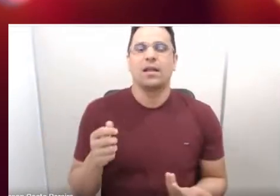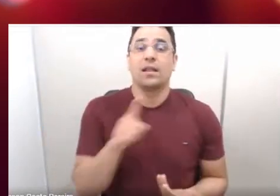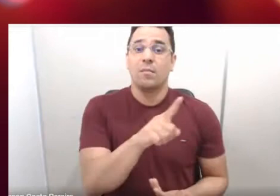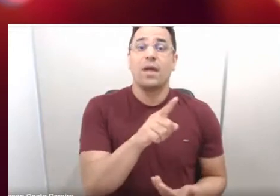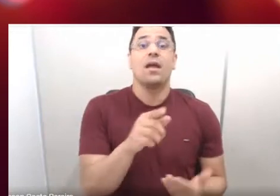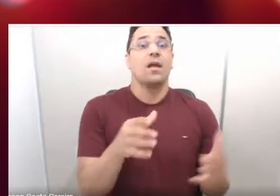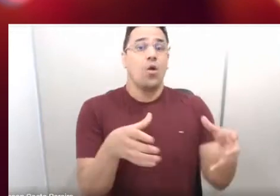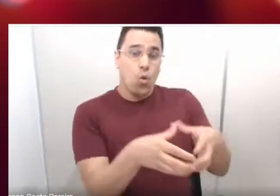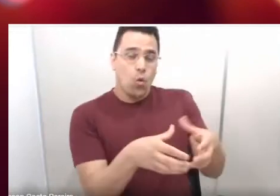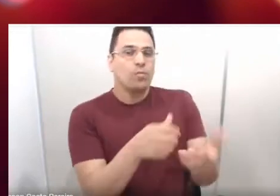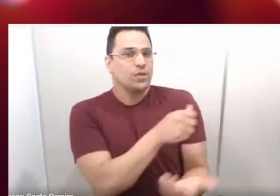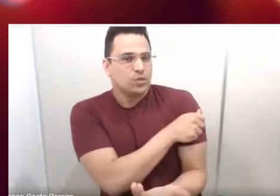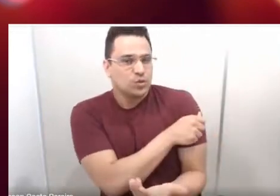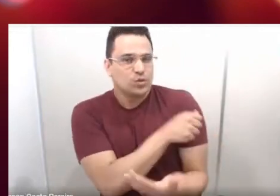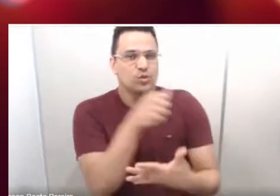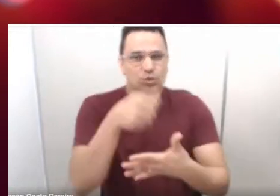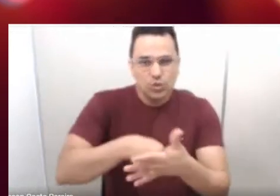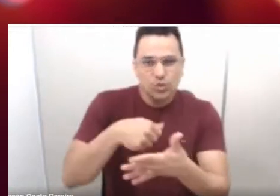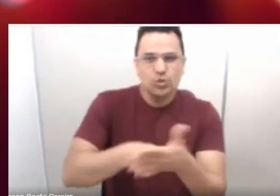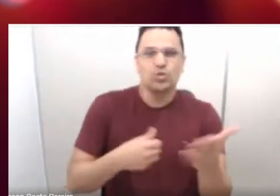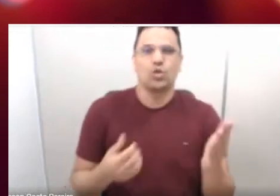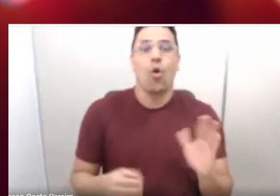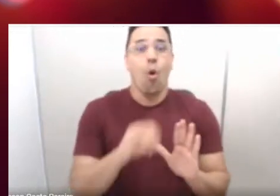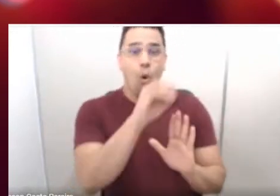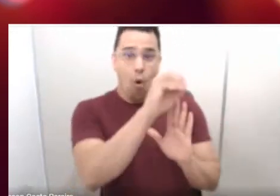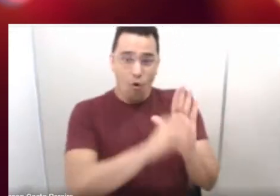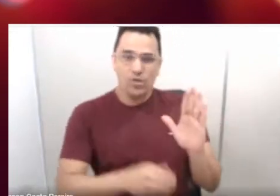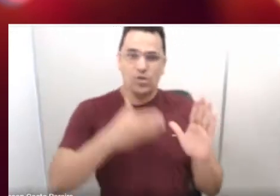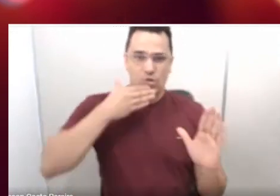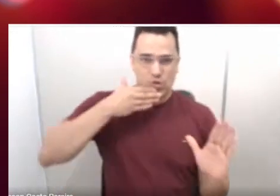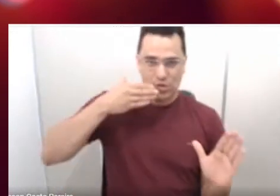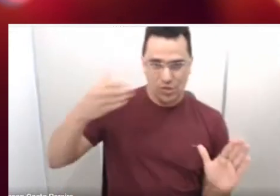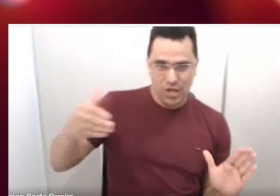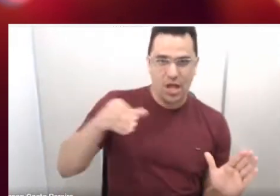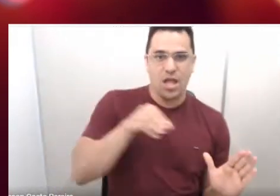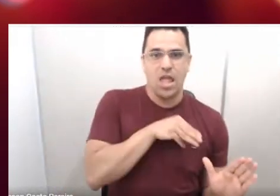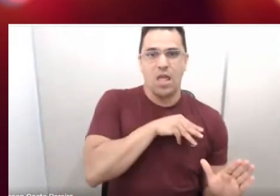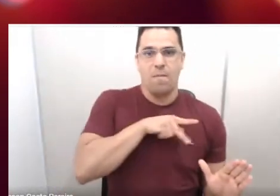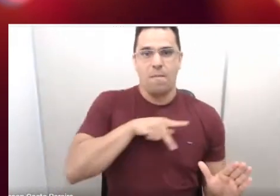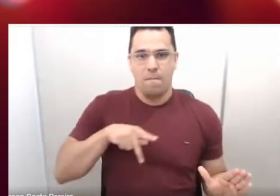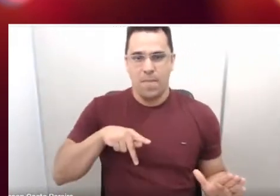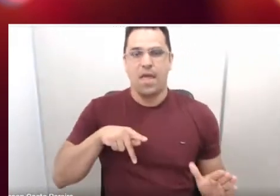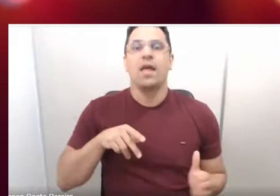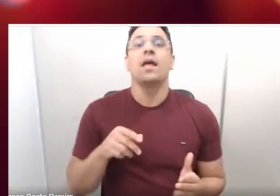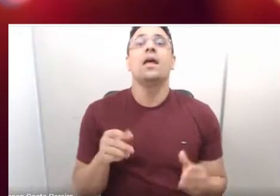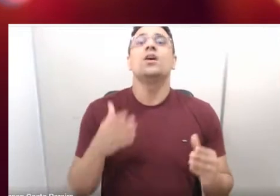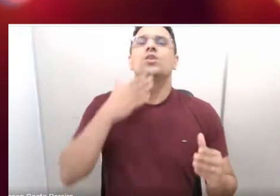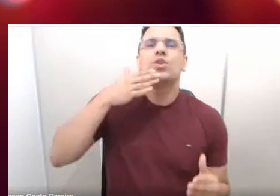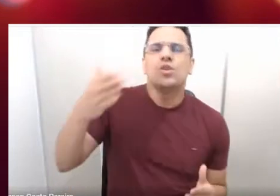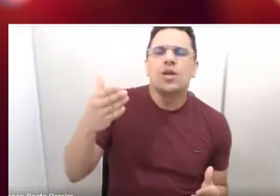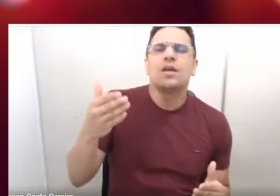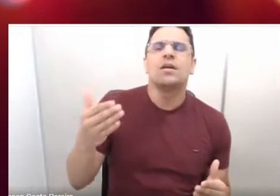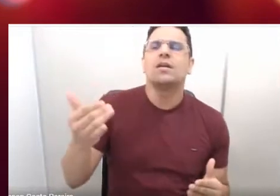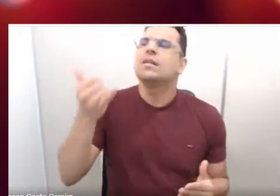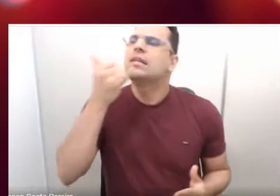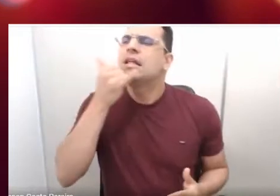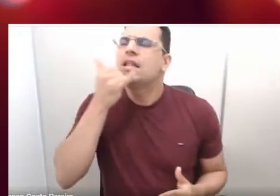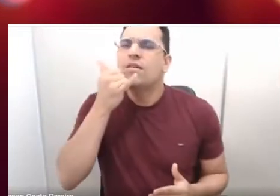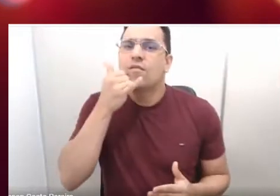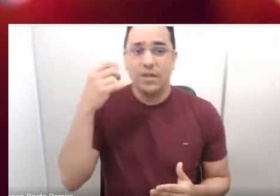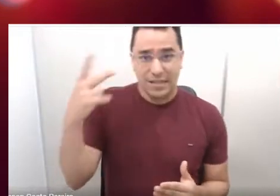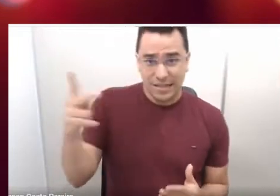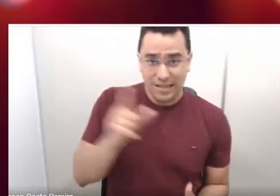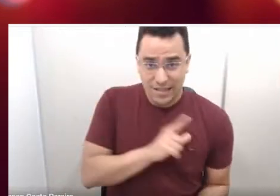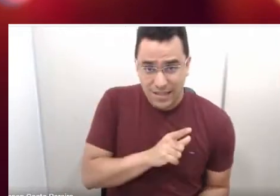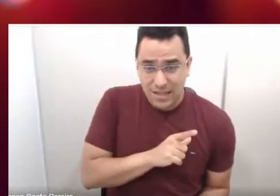protocolaram ofícios pedindo do Ministério Público que pegassem celulares e aparelhos eletrônicos